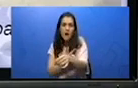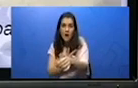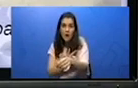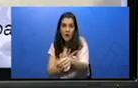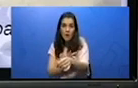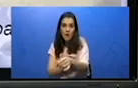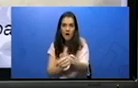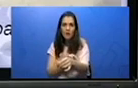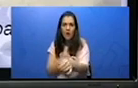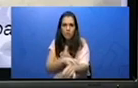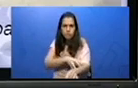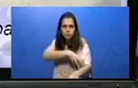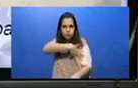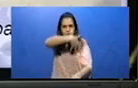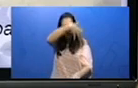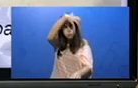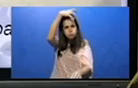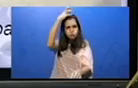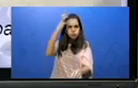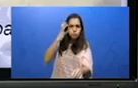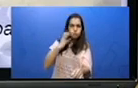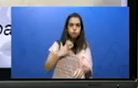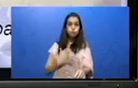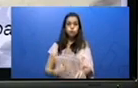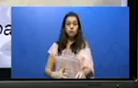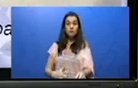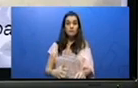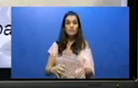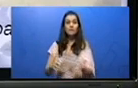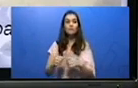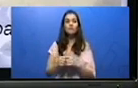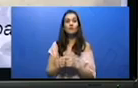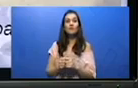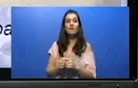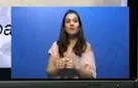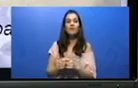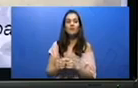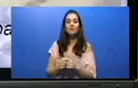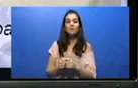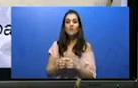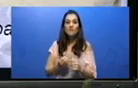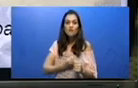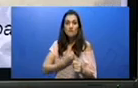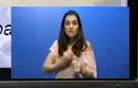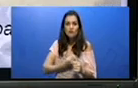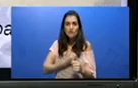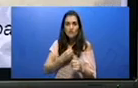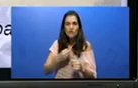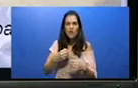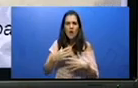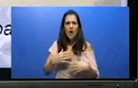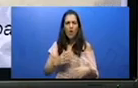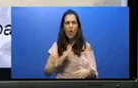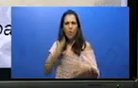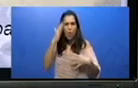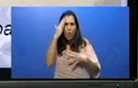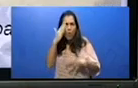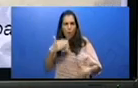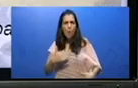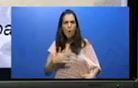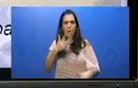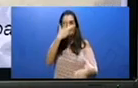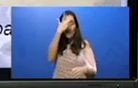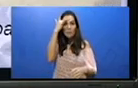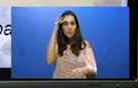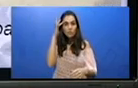por esse verme, por esse nemateuminto. Ele vive no interior do corpo das pessoas no sistema linfático.